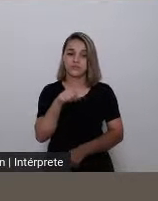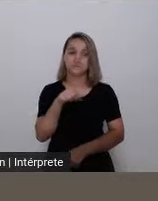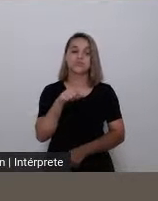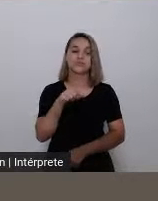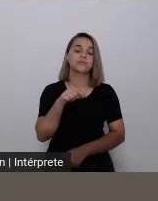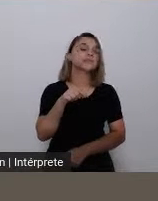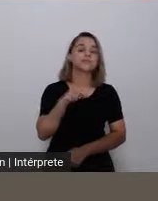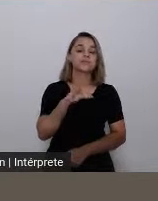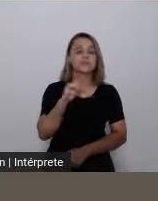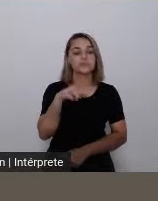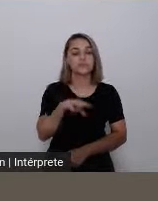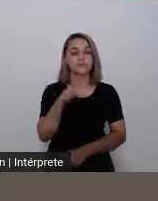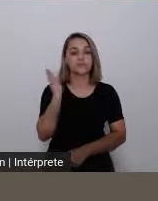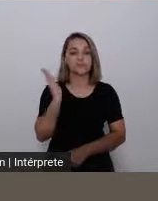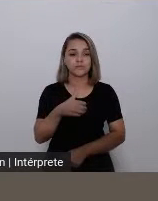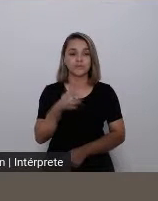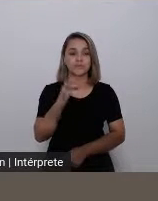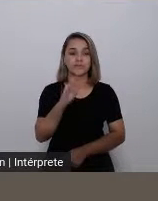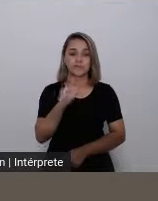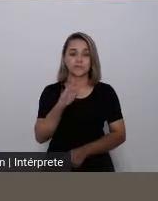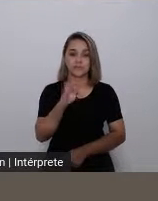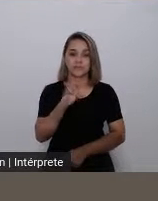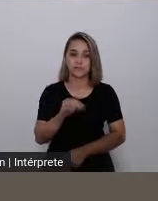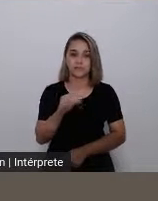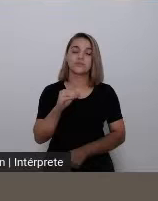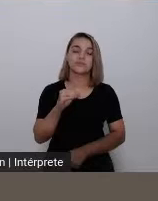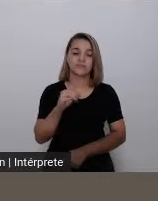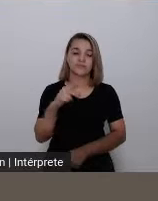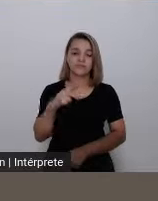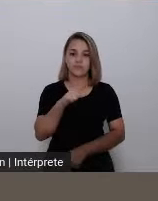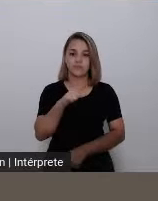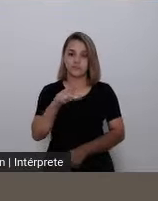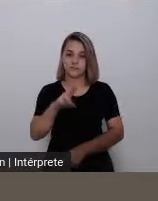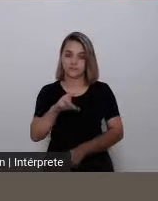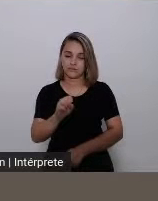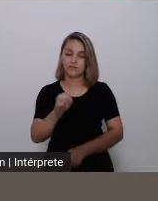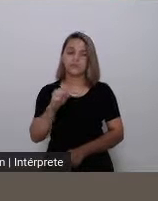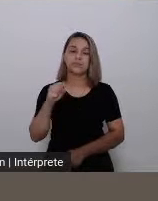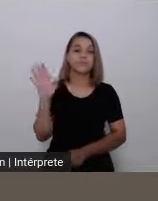issuu.com/fotoplusbrasil, o primeiro texto que tem lá é exatamente essa apresentação, tá?